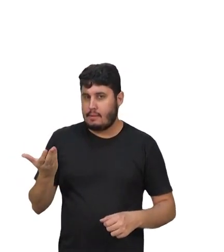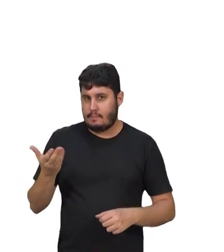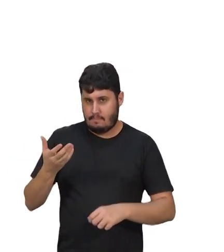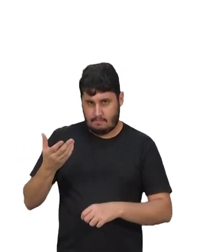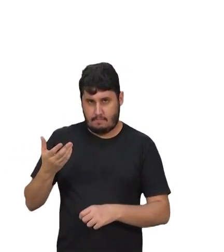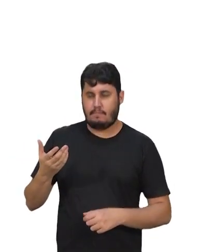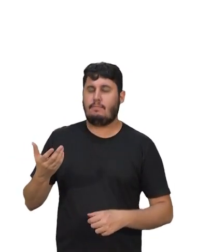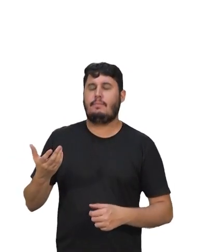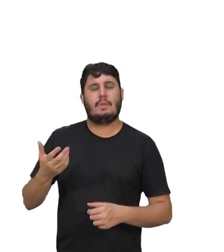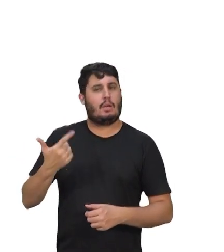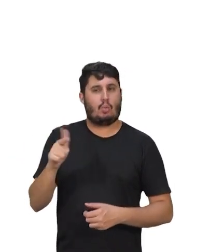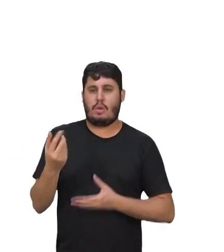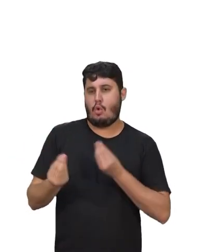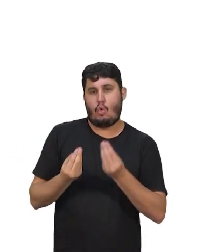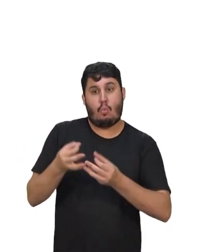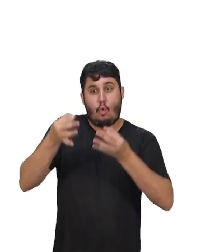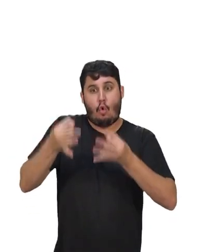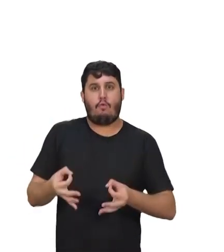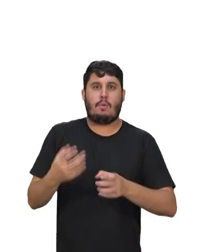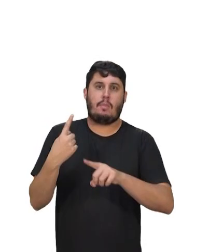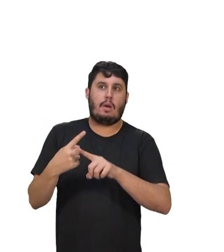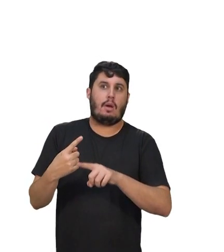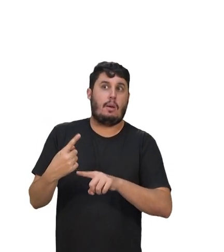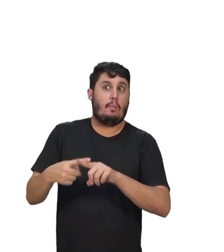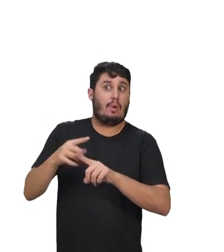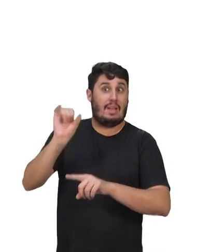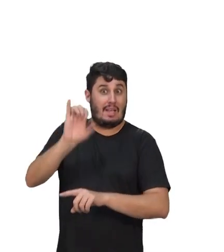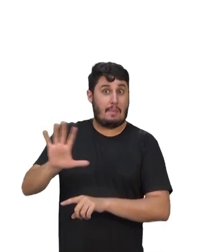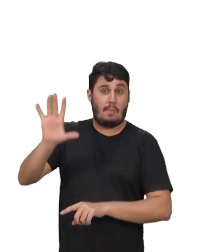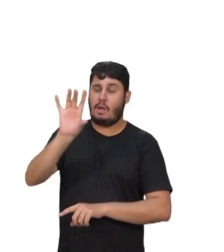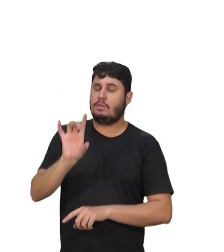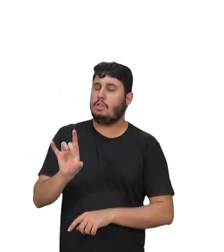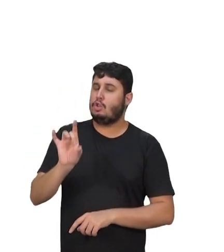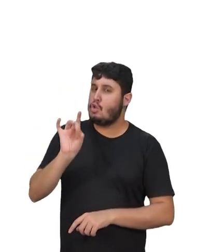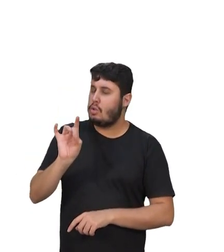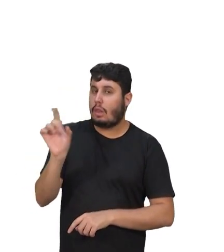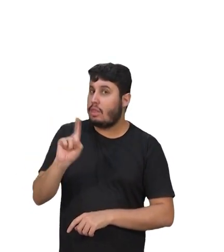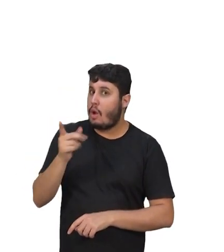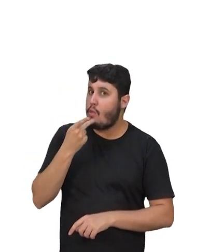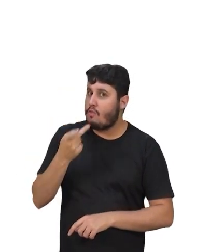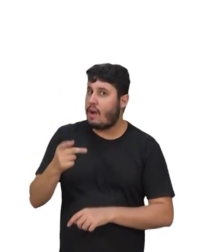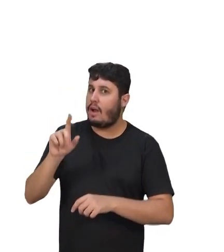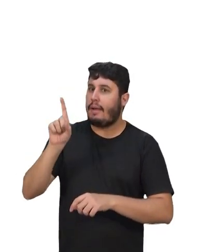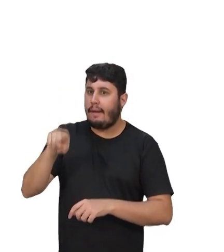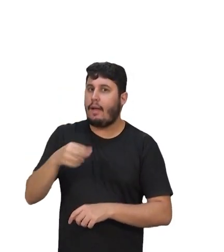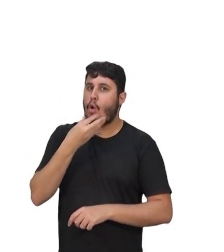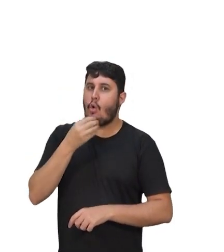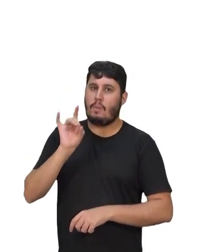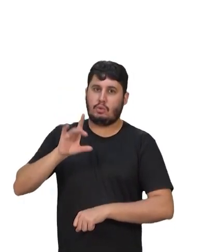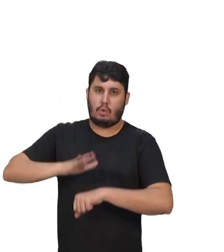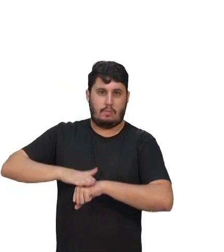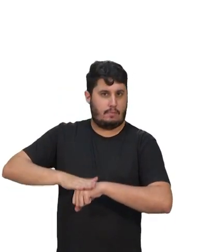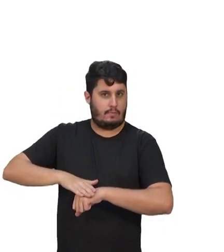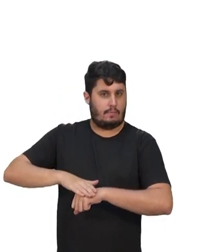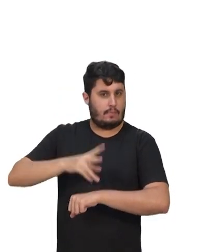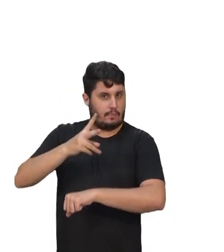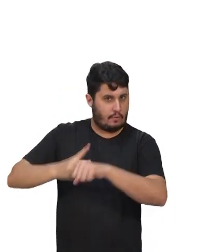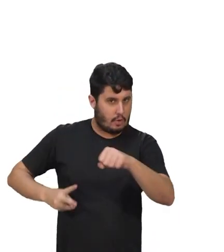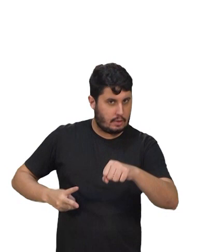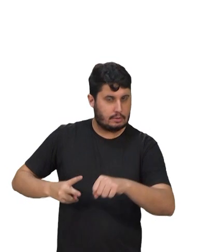lá que é apenas os homens ou só os homens que fazem. A gente tem também aqui, a agressão à mulher é um fenômeno mundial. Também não tem como dizer a